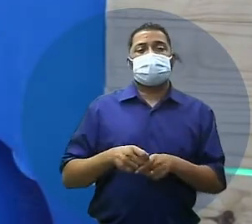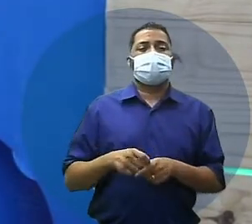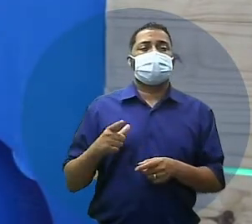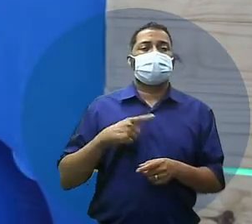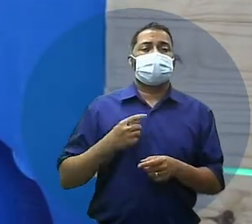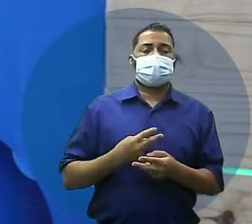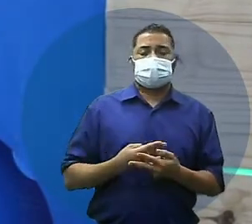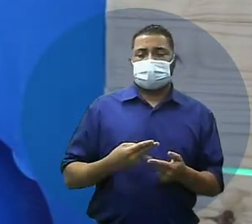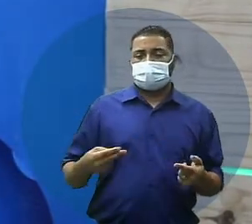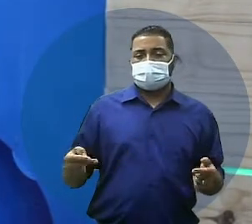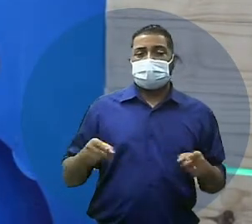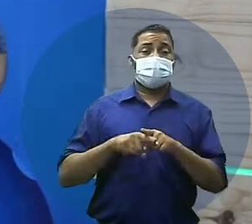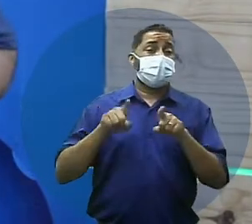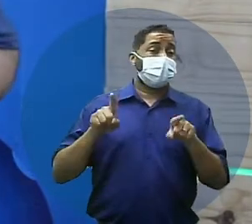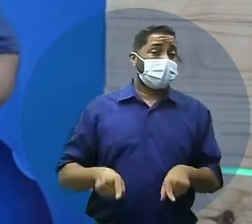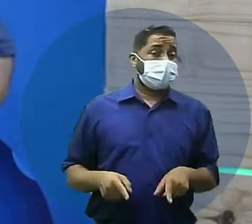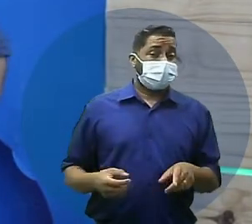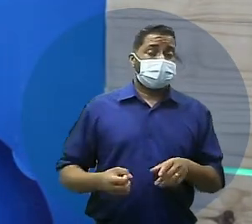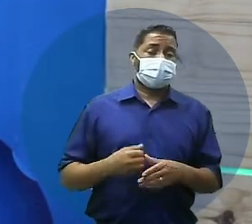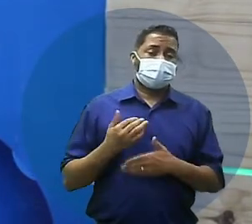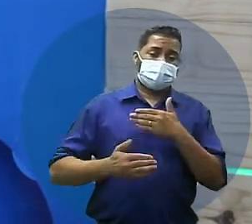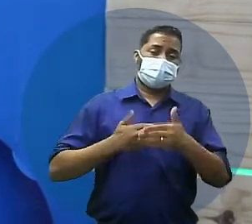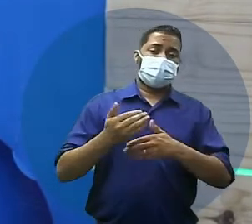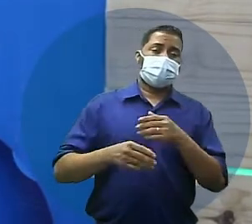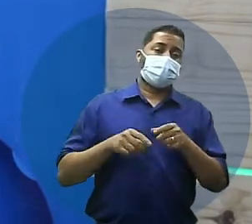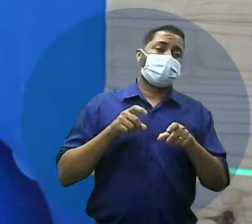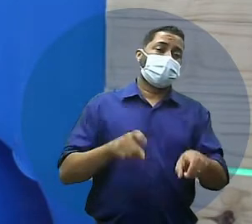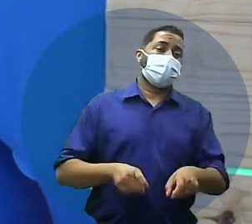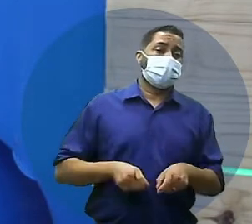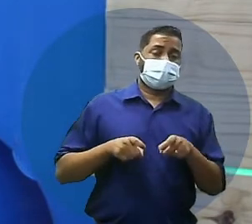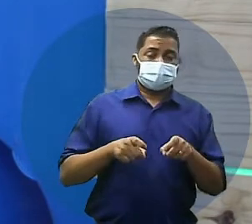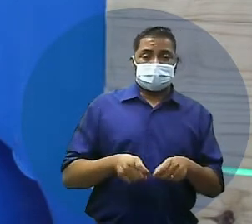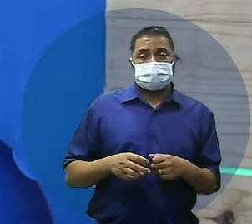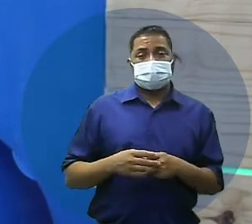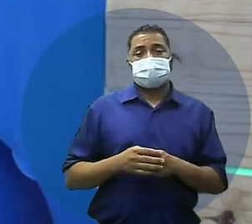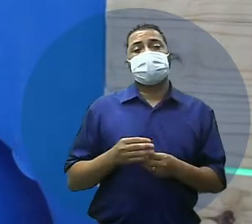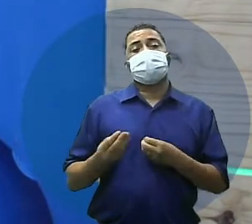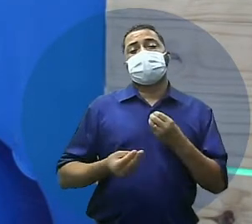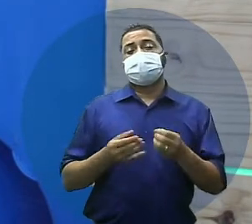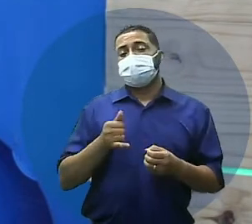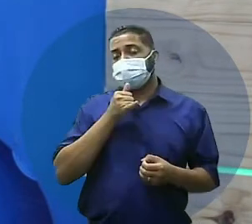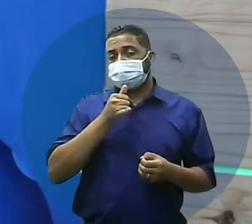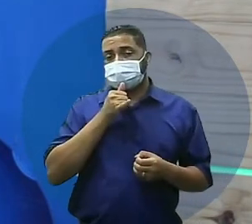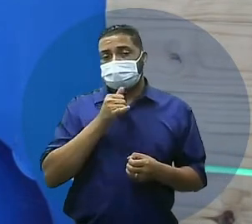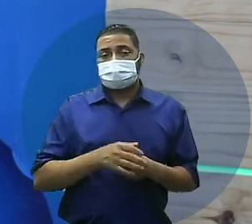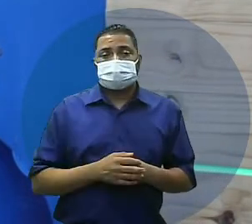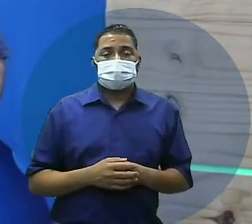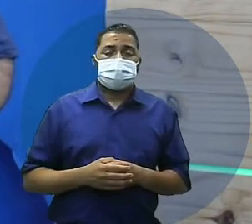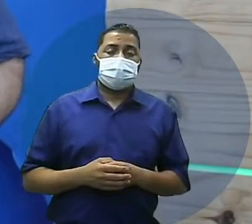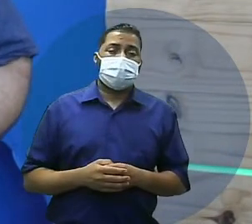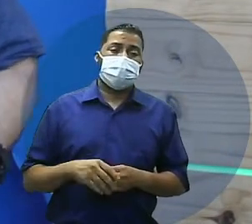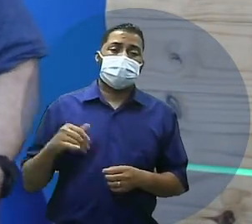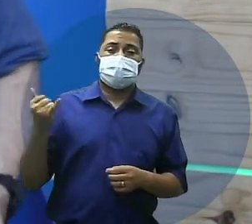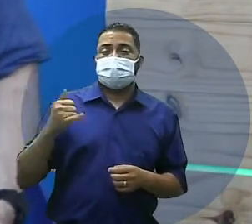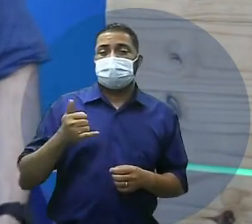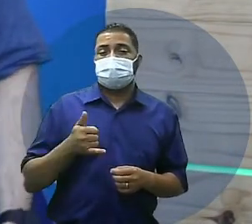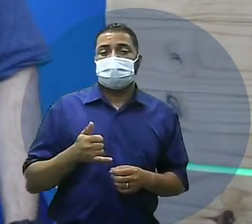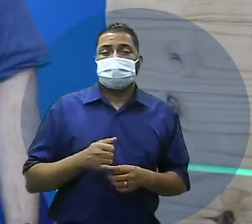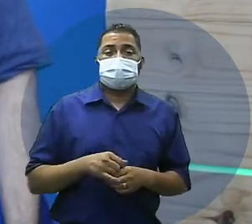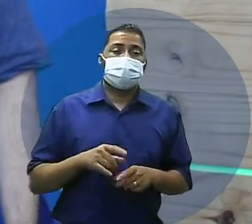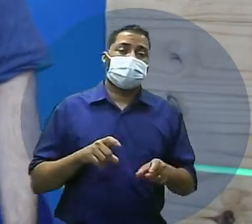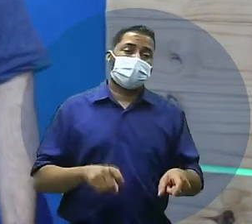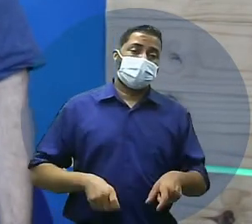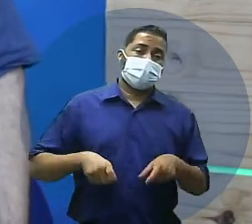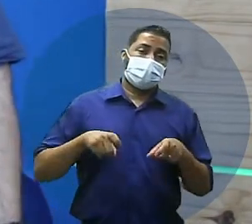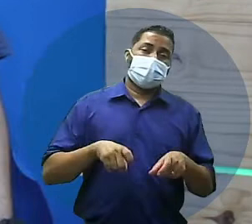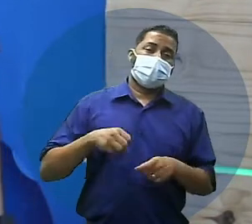de projetos que trouxeram avanços para o campo, como, por exemplo, a questão da eletricidade no campo,